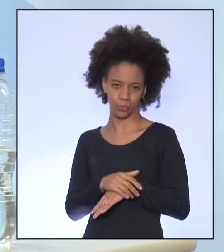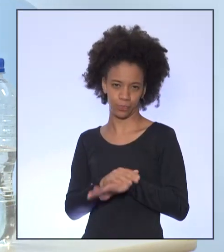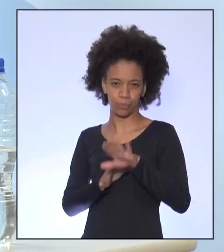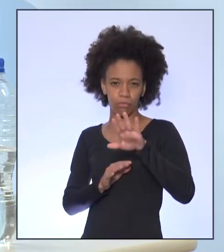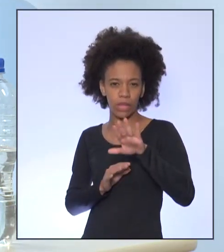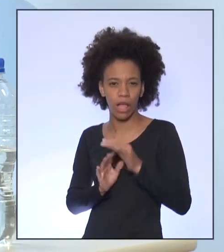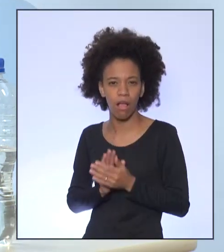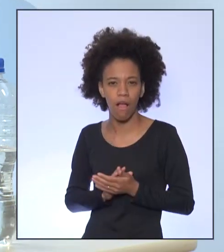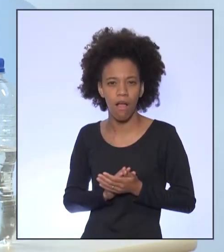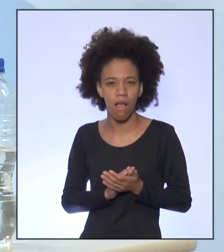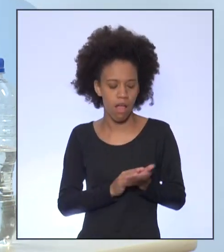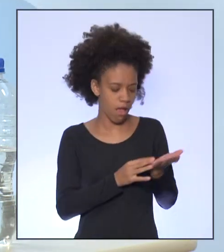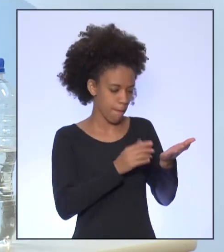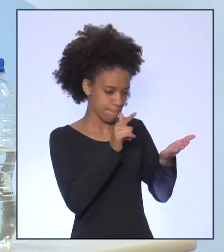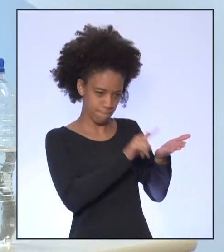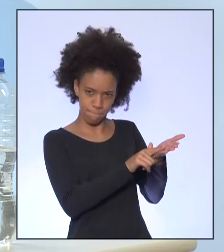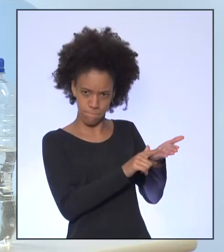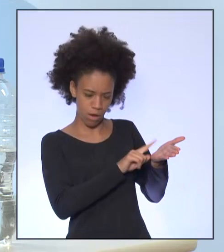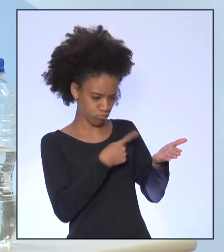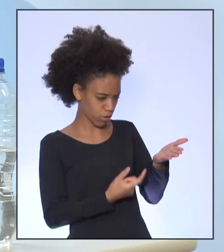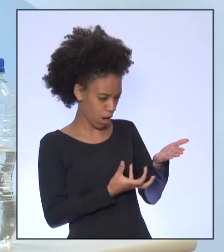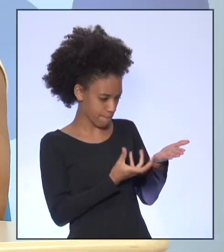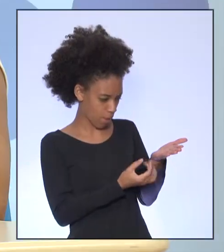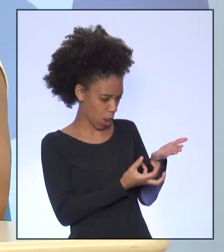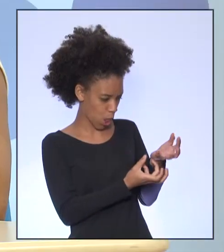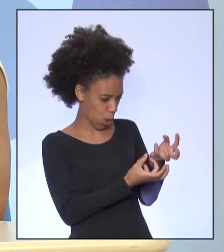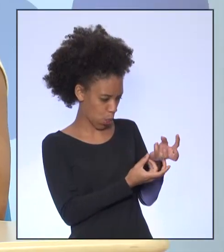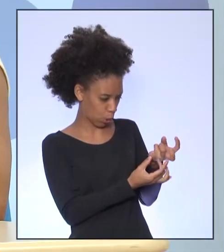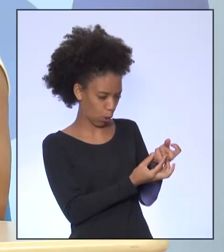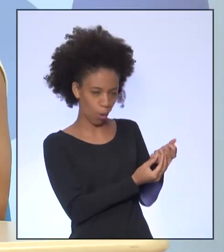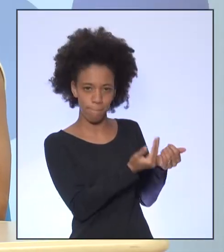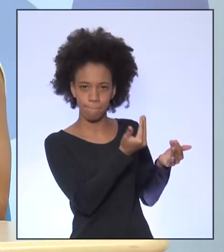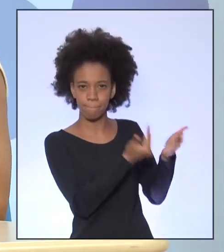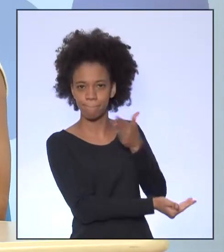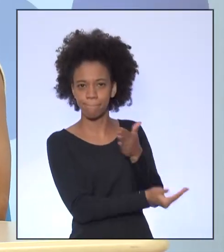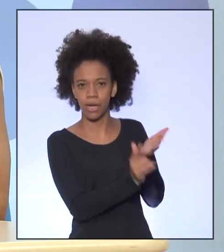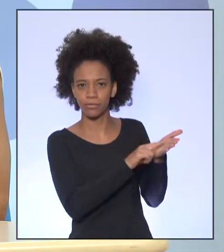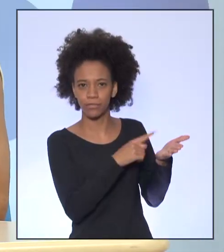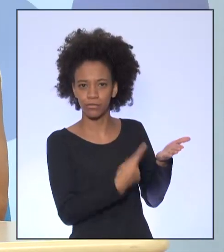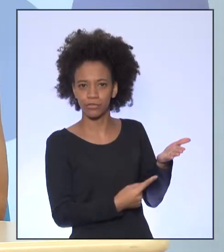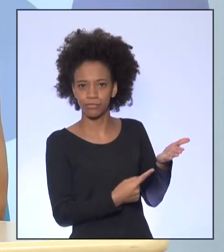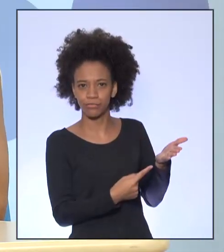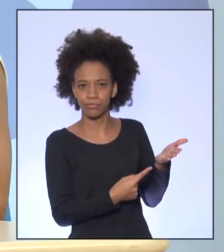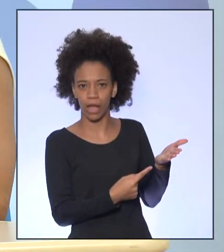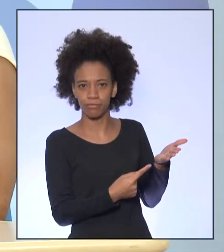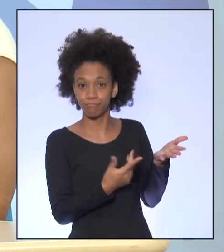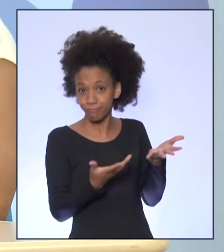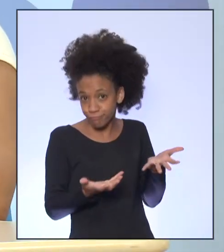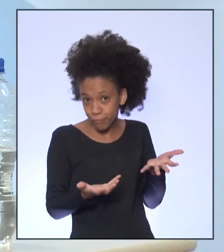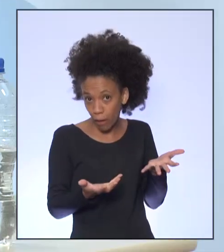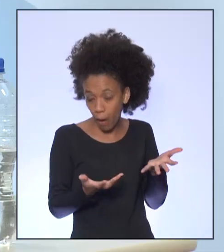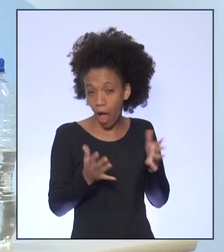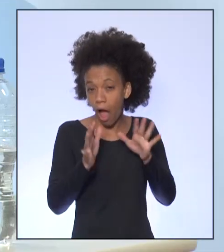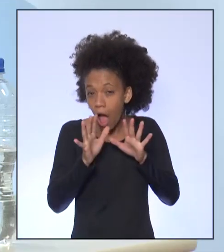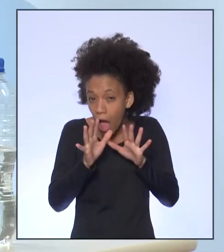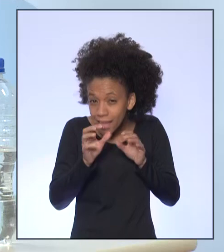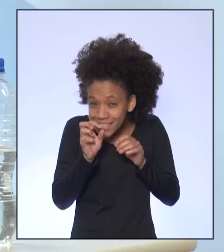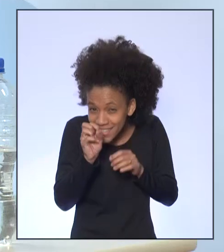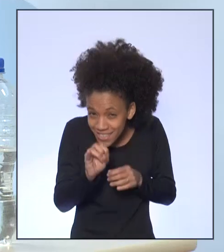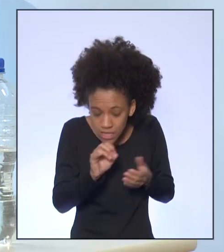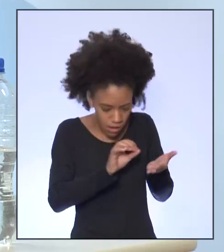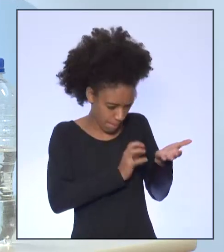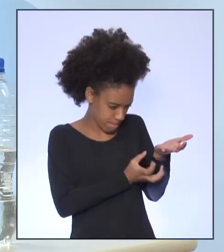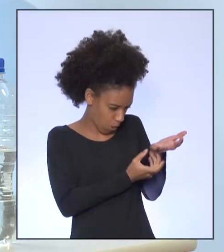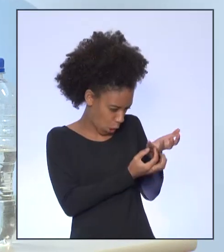eu colocasse fogo aqui no meu caderno? Nossa, perdeu o caderno, professora. Perdeu o caderno, né? Chama o bombeiro, Chama né? o bombeiro. Então, aqui, se eu colocasse